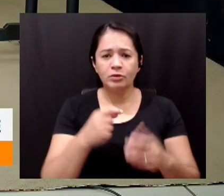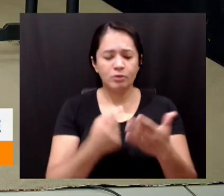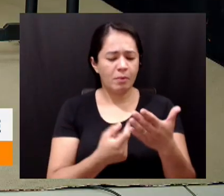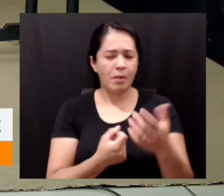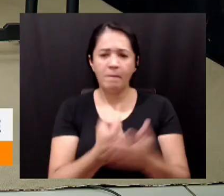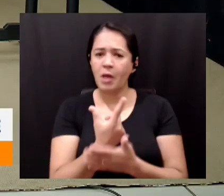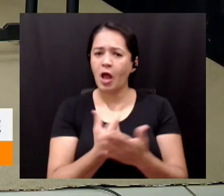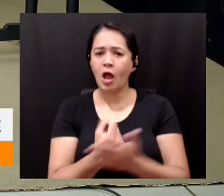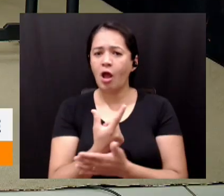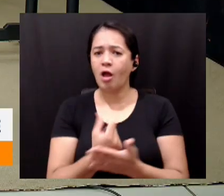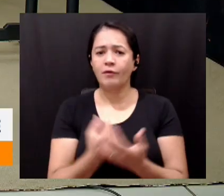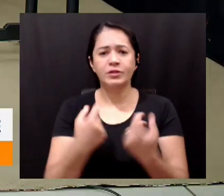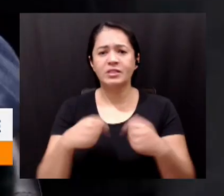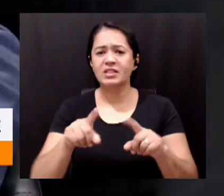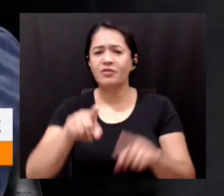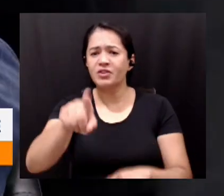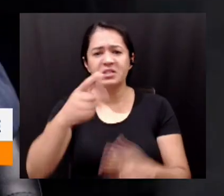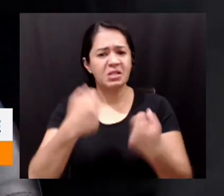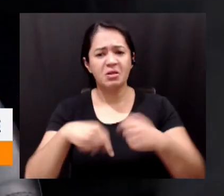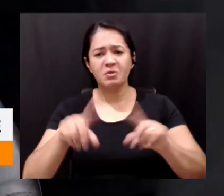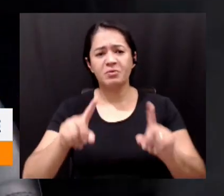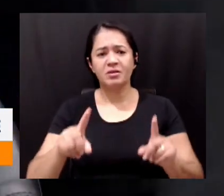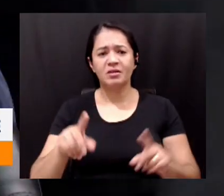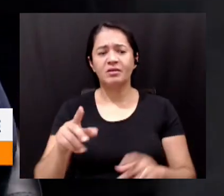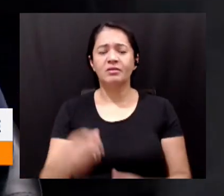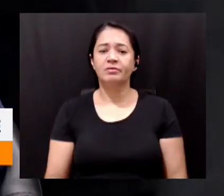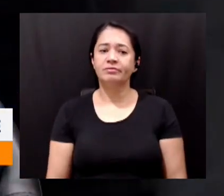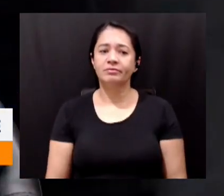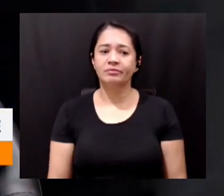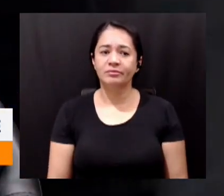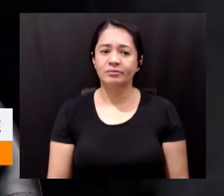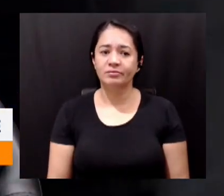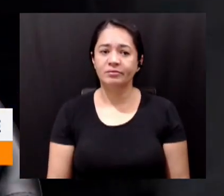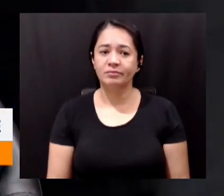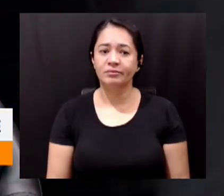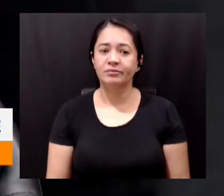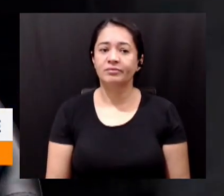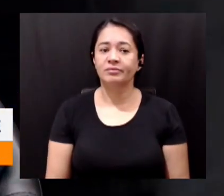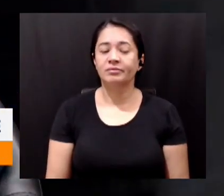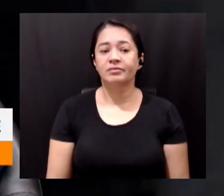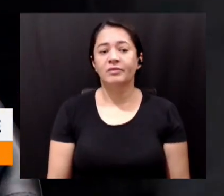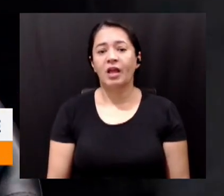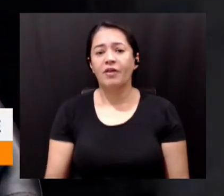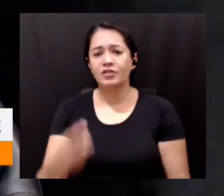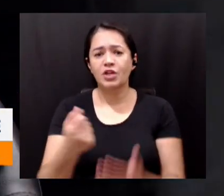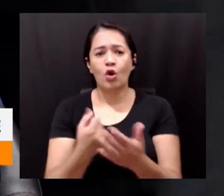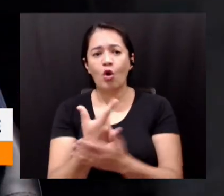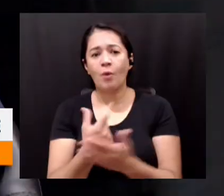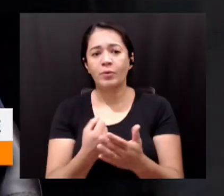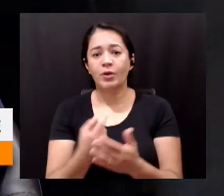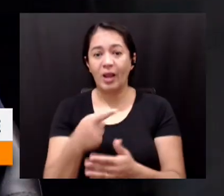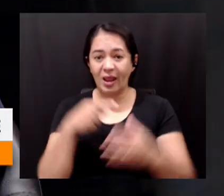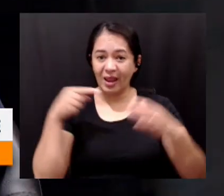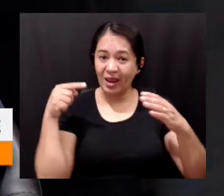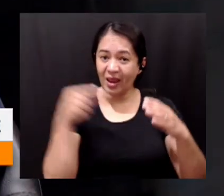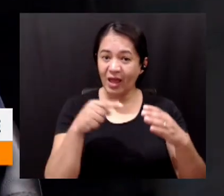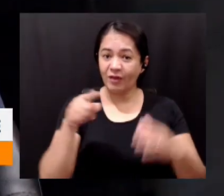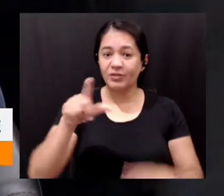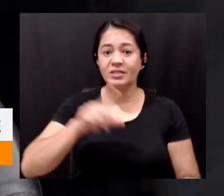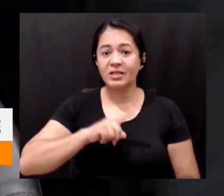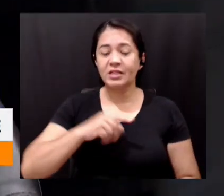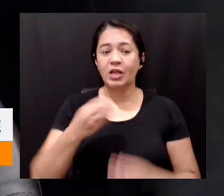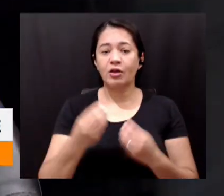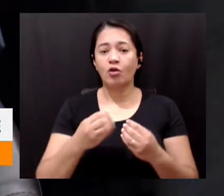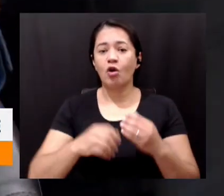daquilo. Exatamente. Né? Mas pega de forma impulsiva. É a facilidade e a propaganda. Ali você tem como obter uma troca daquele produto,